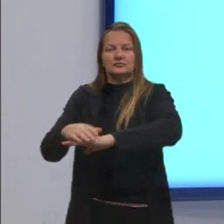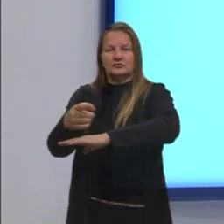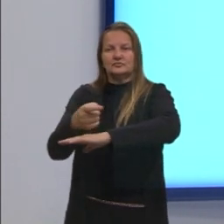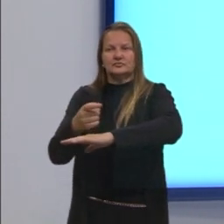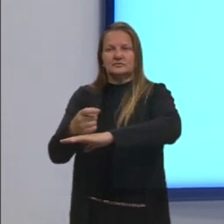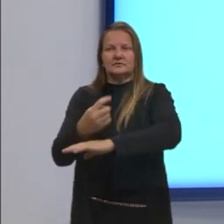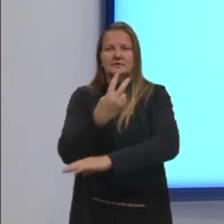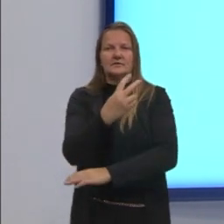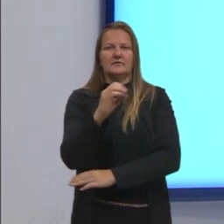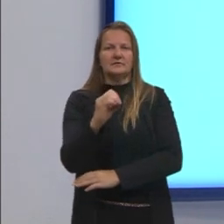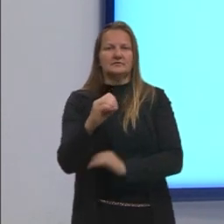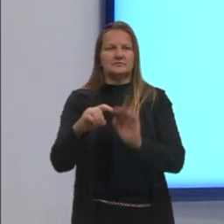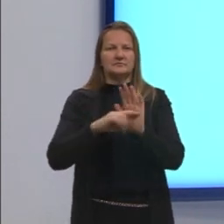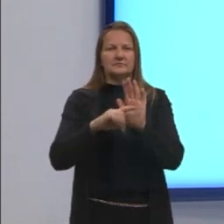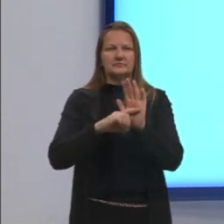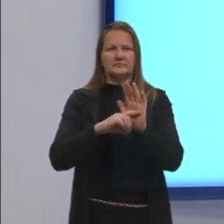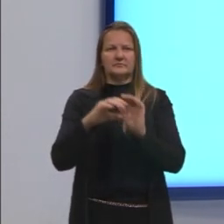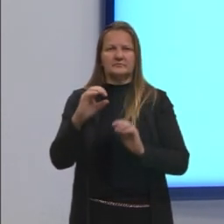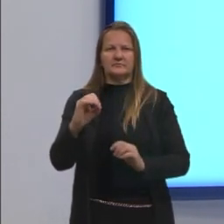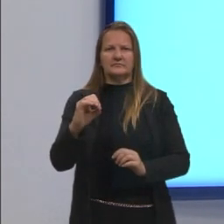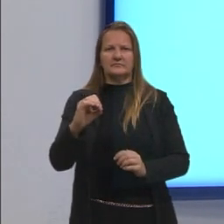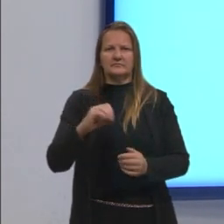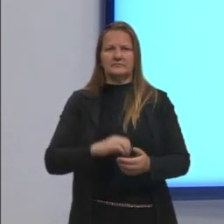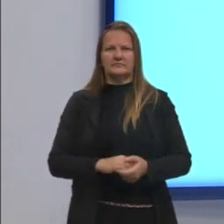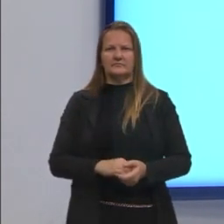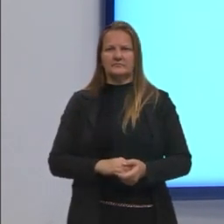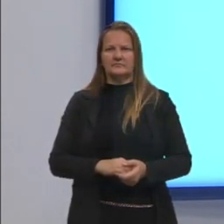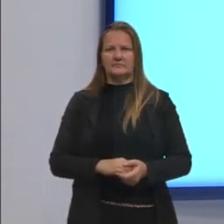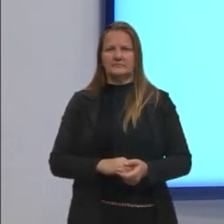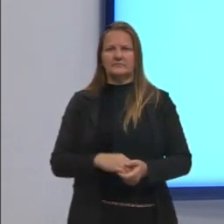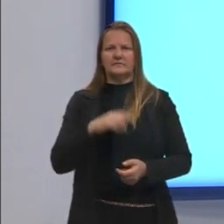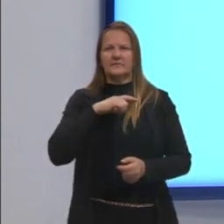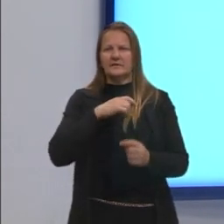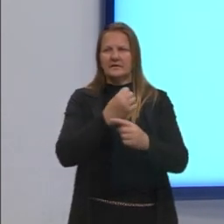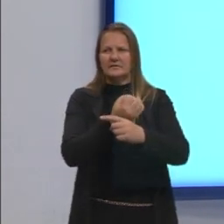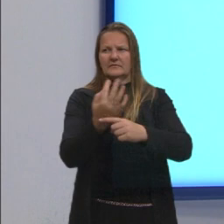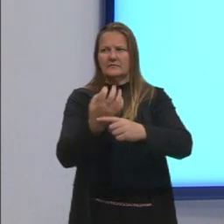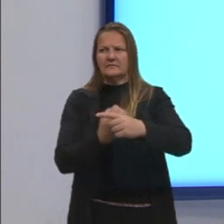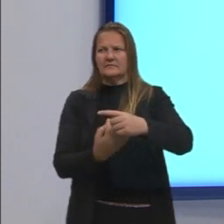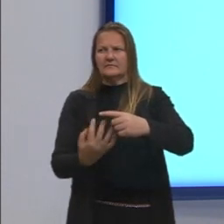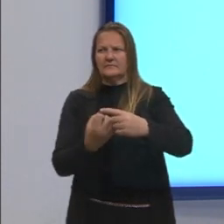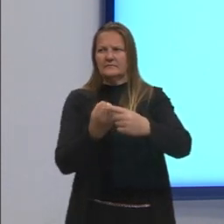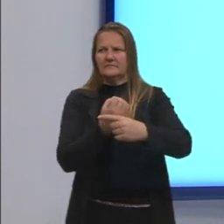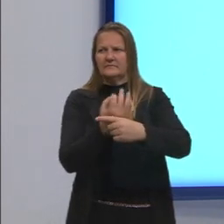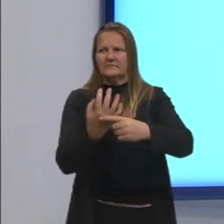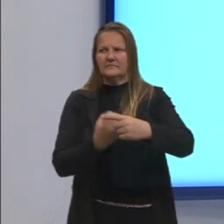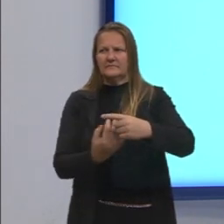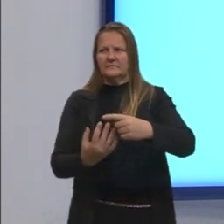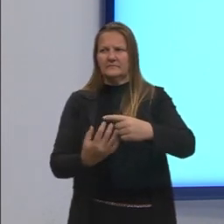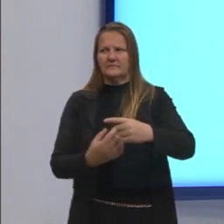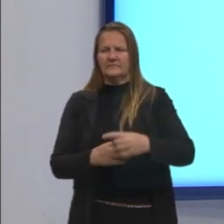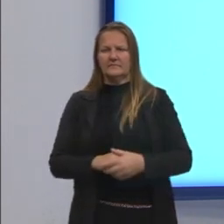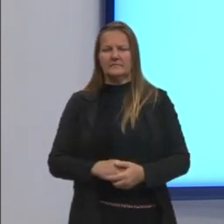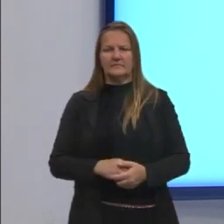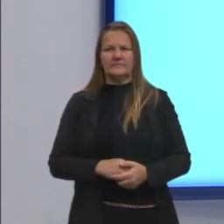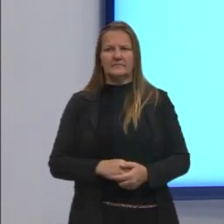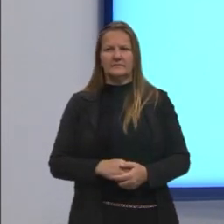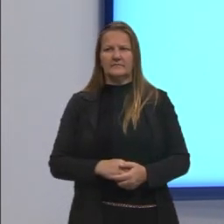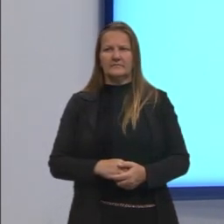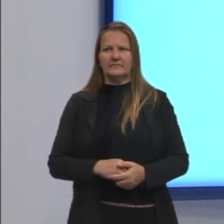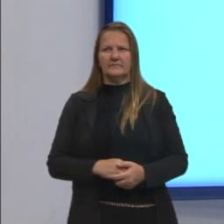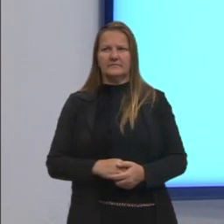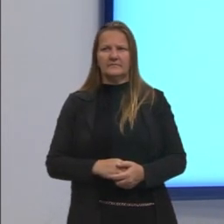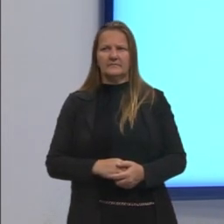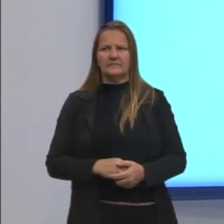- 0 então nós temos uma fraçãozinha né 3000 menos menos